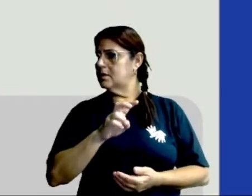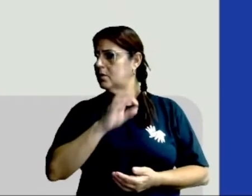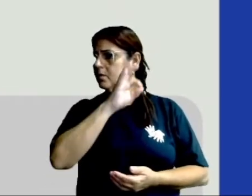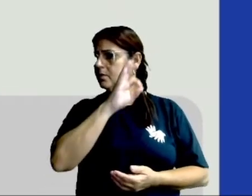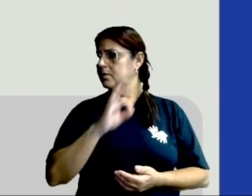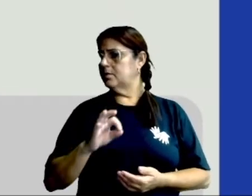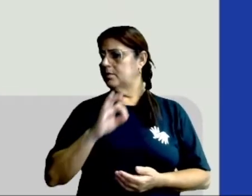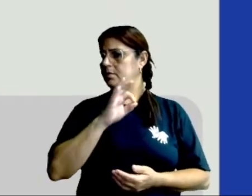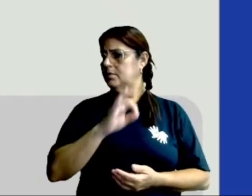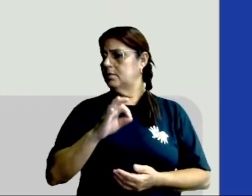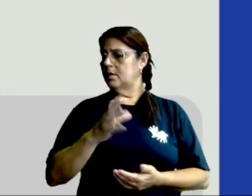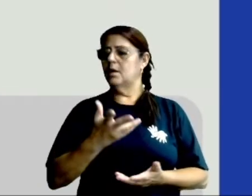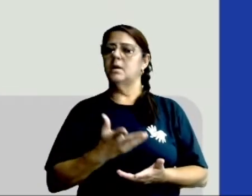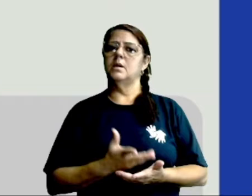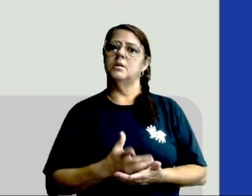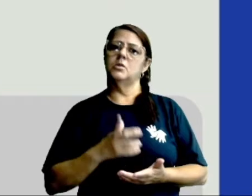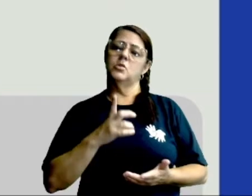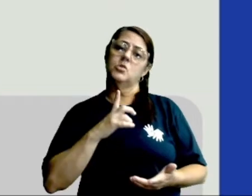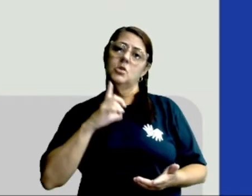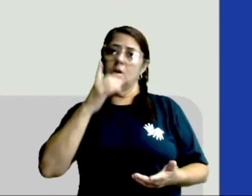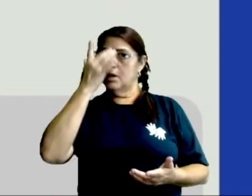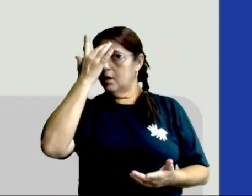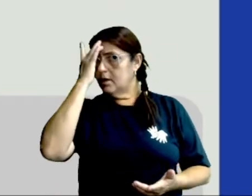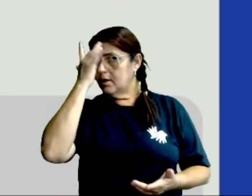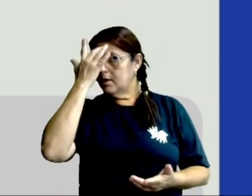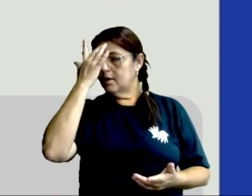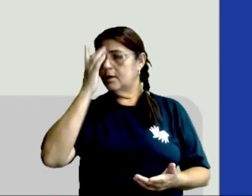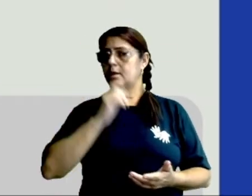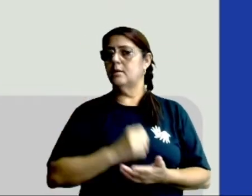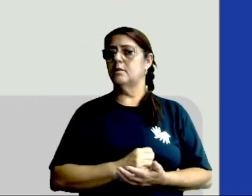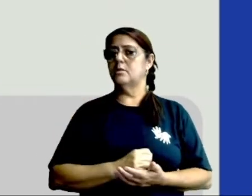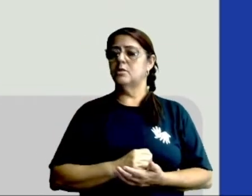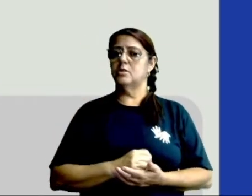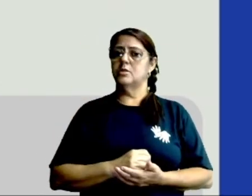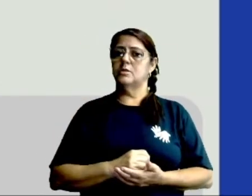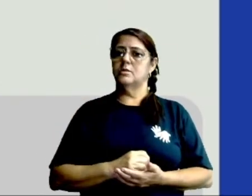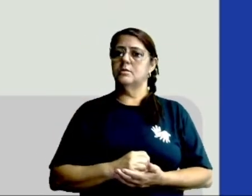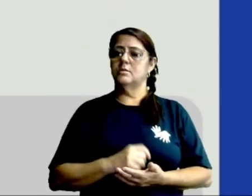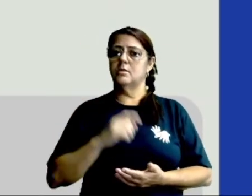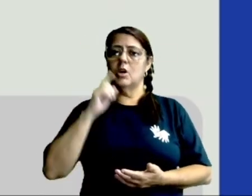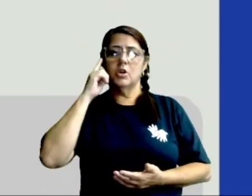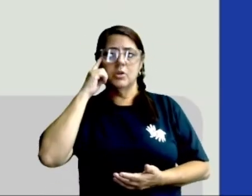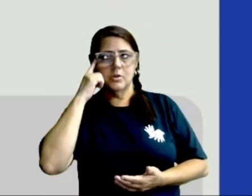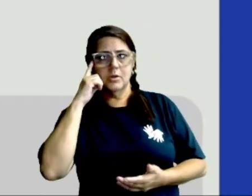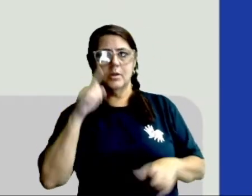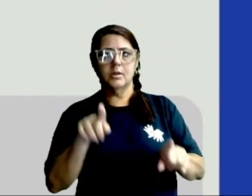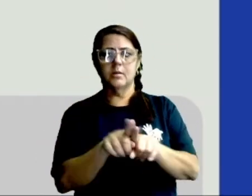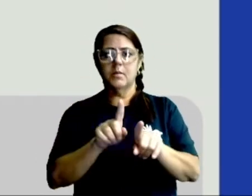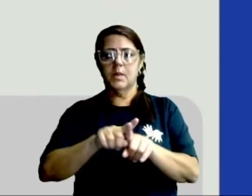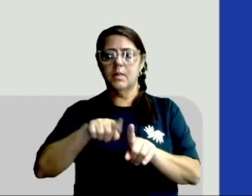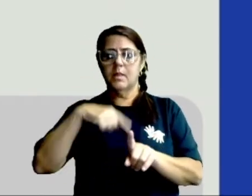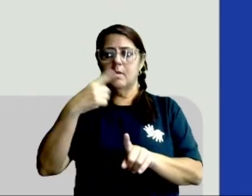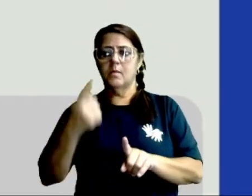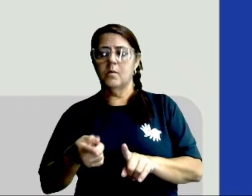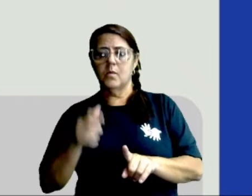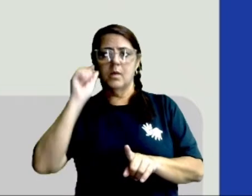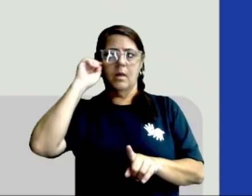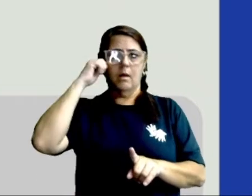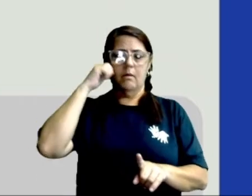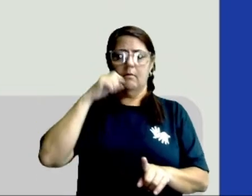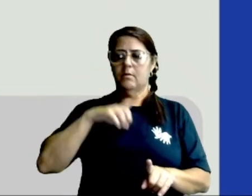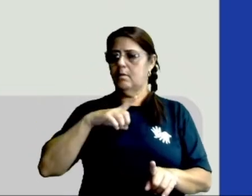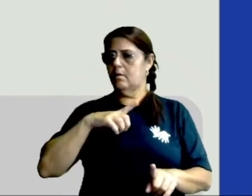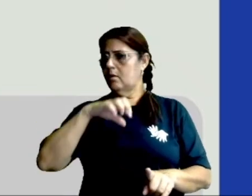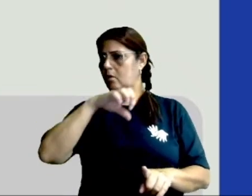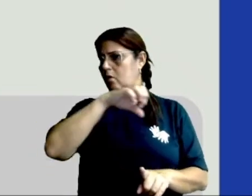bastante populosos como China e Índia, depois a África, a América, né, com 3,3%, e aí sim vem a